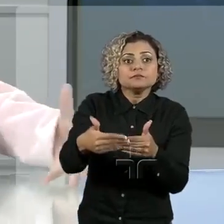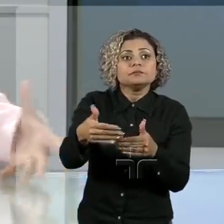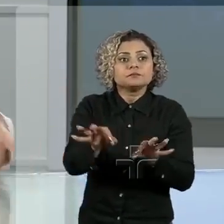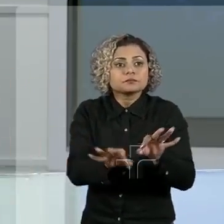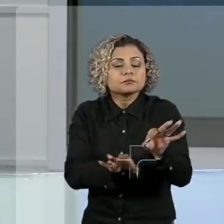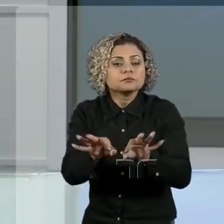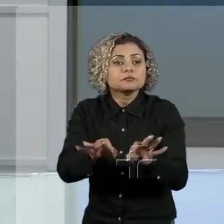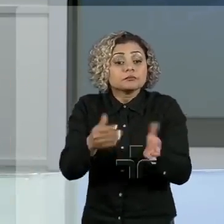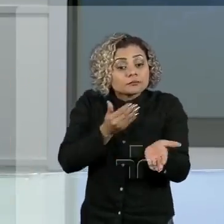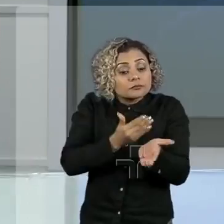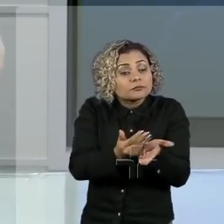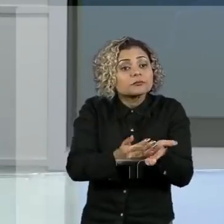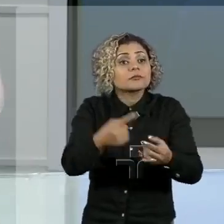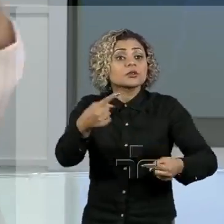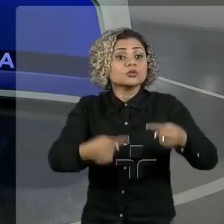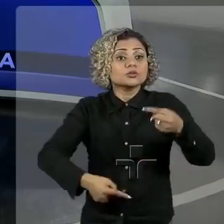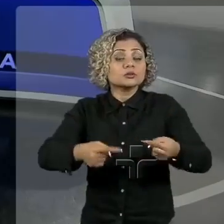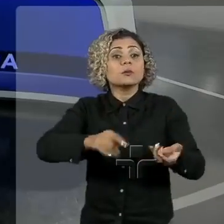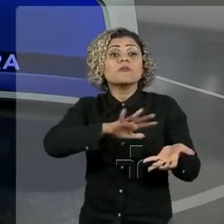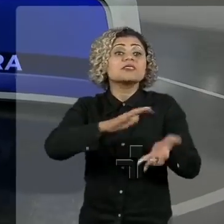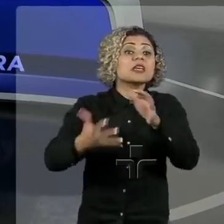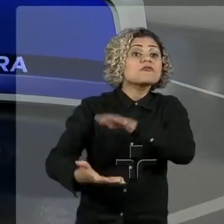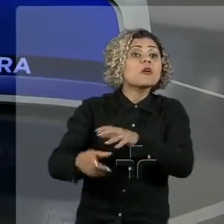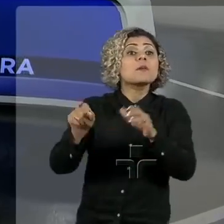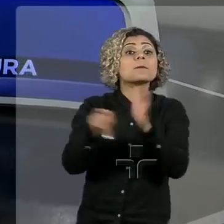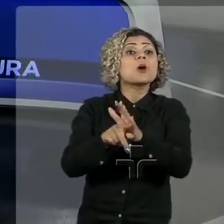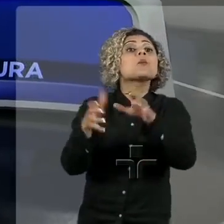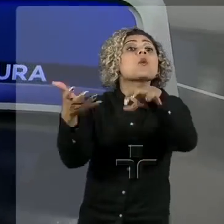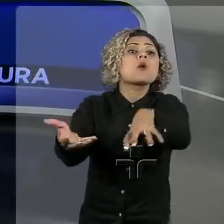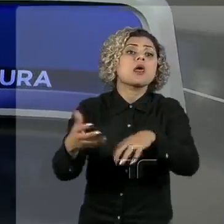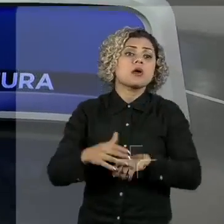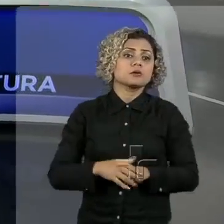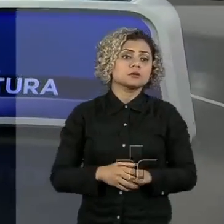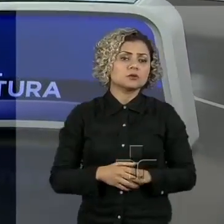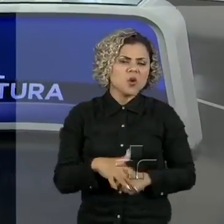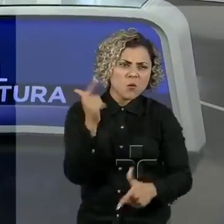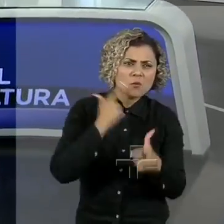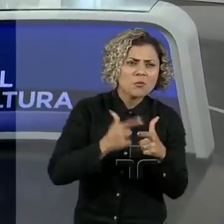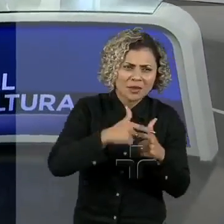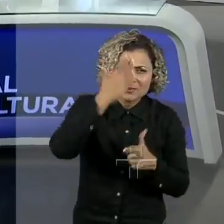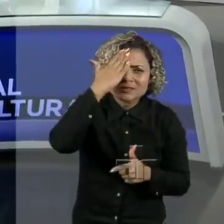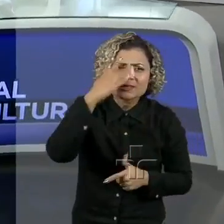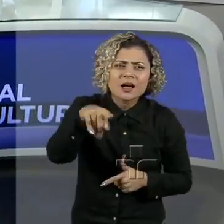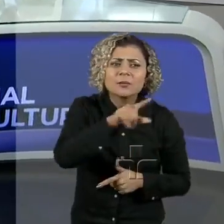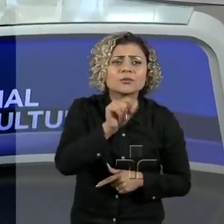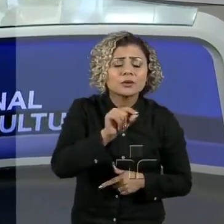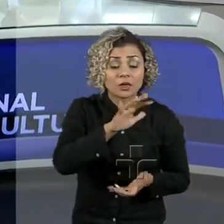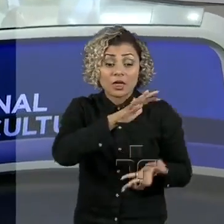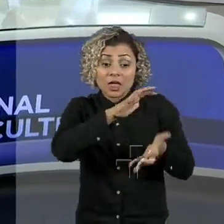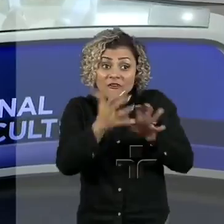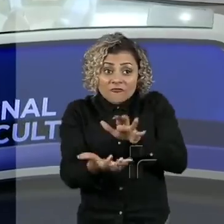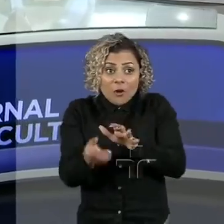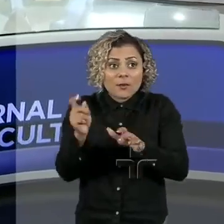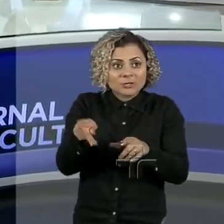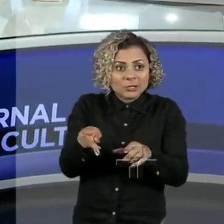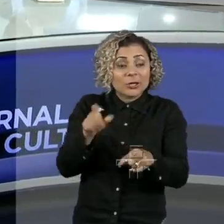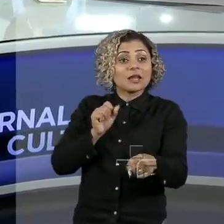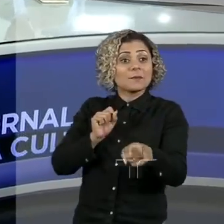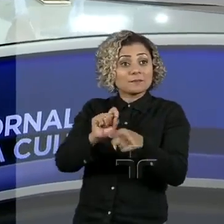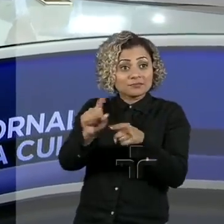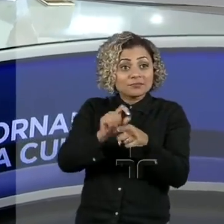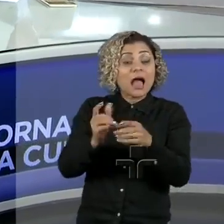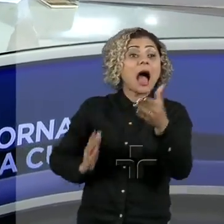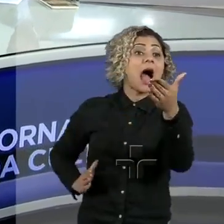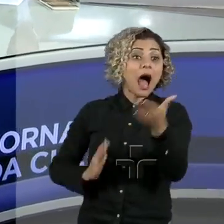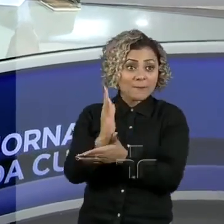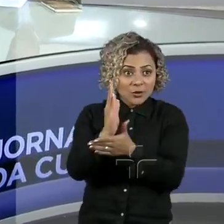uma discussão para fazer a reforma do Congresso. O problema é o seguinte, quando a reforma for aprovada, ela não é do